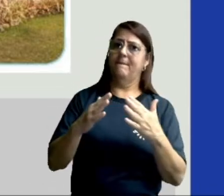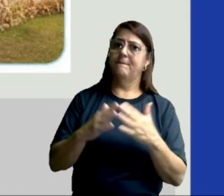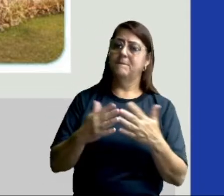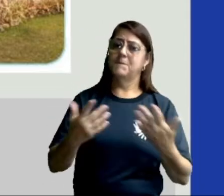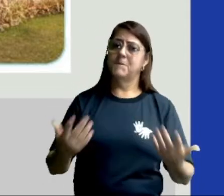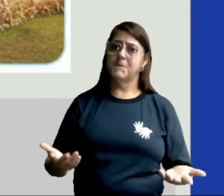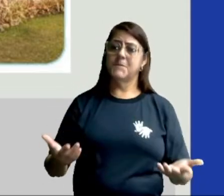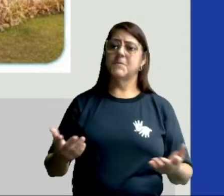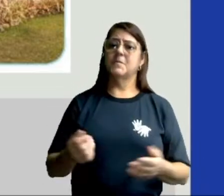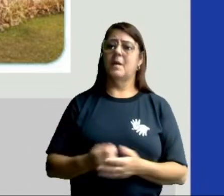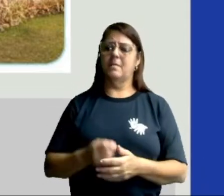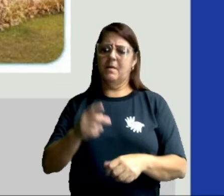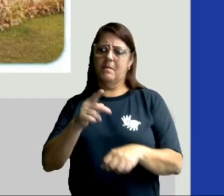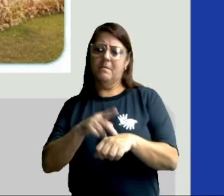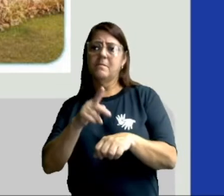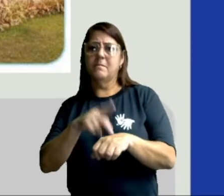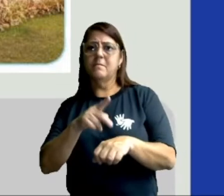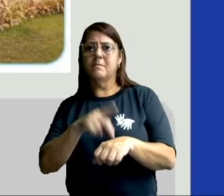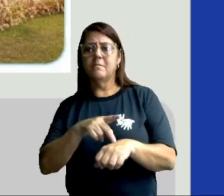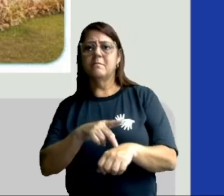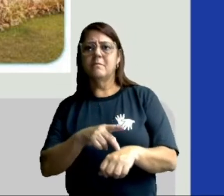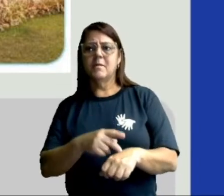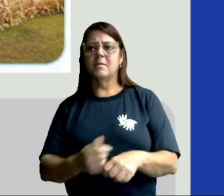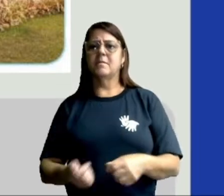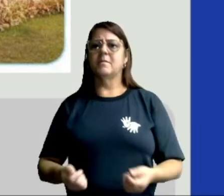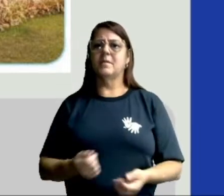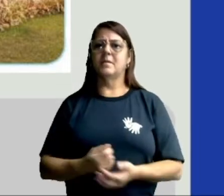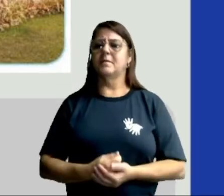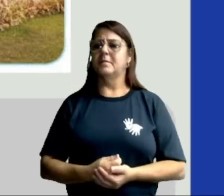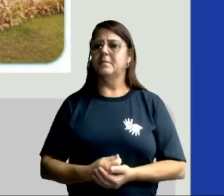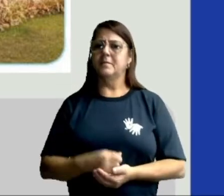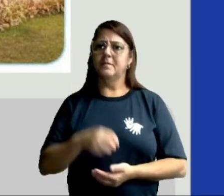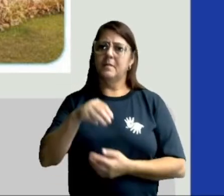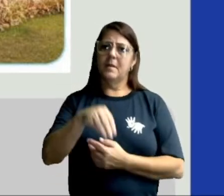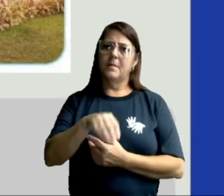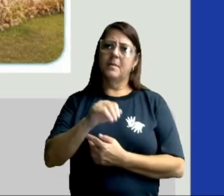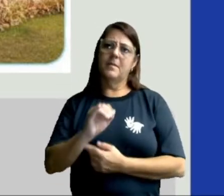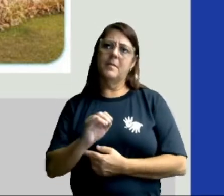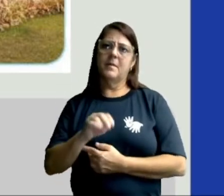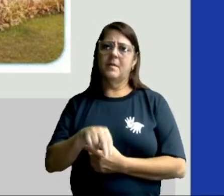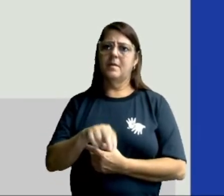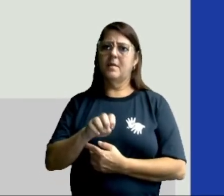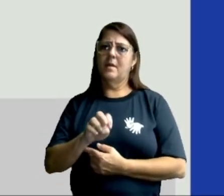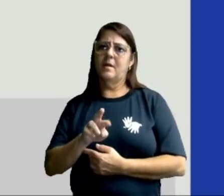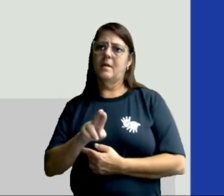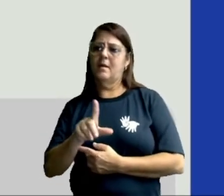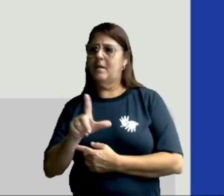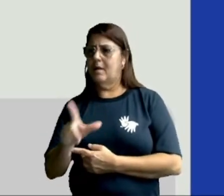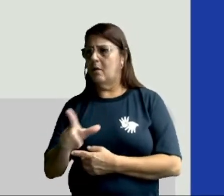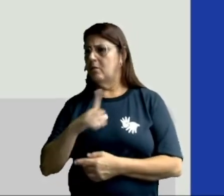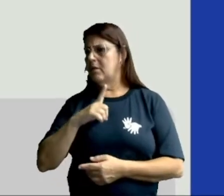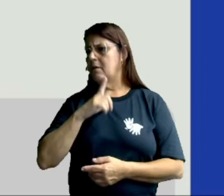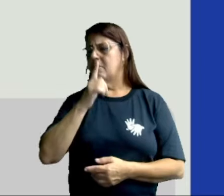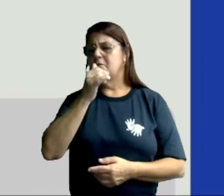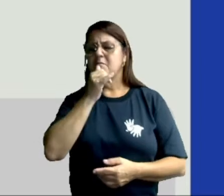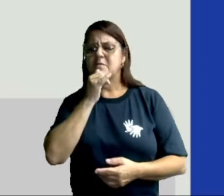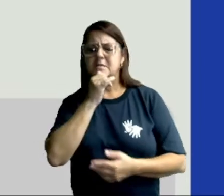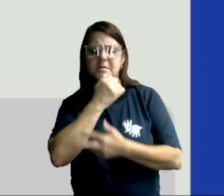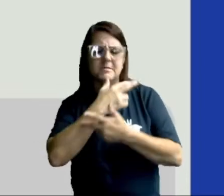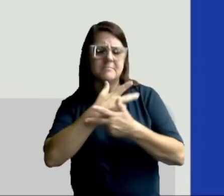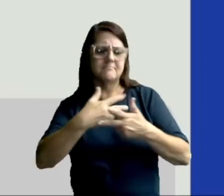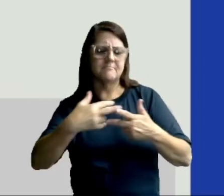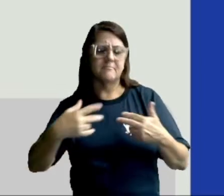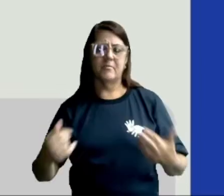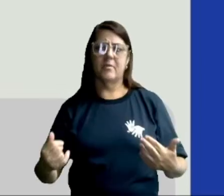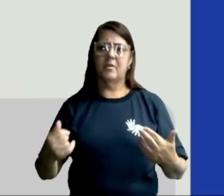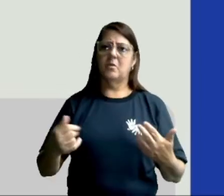utilizamos as pedras, que é um material de origem mineral, tá certo? Portanto, a gente viu vários exemplos aqui de materiais, seja de